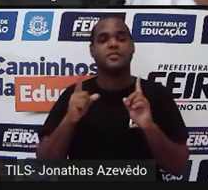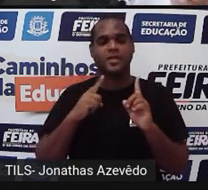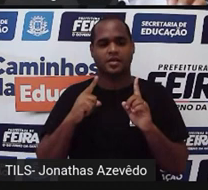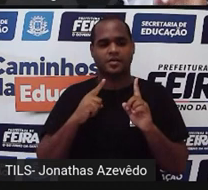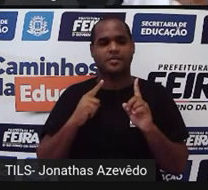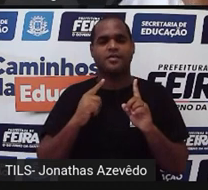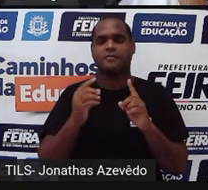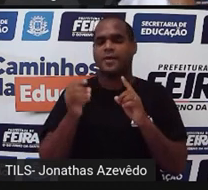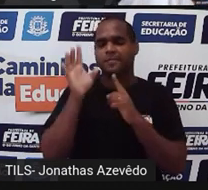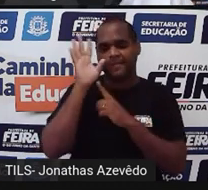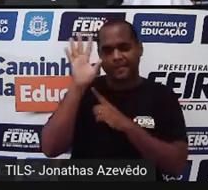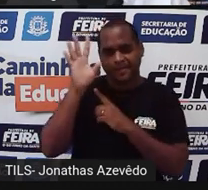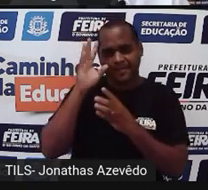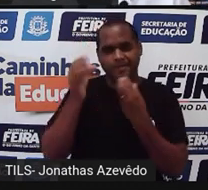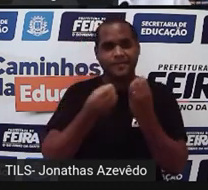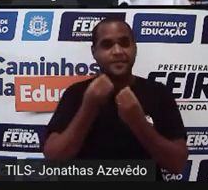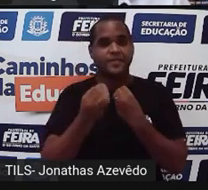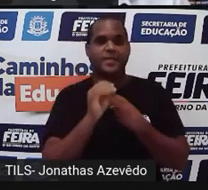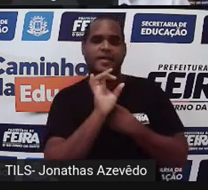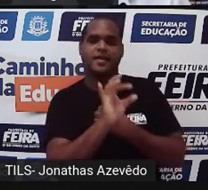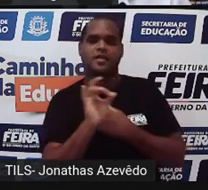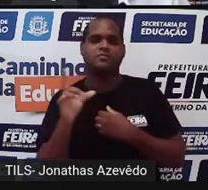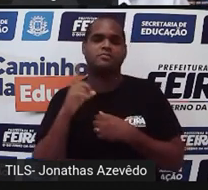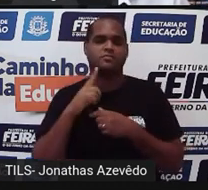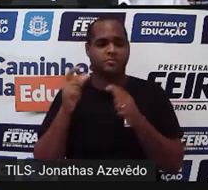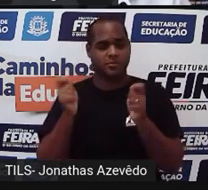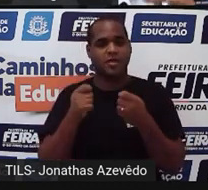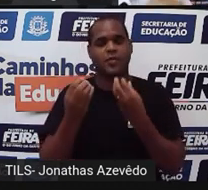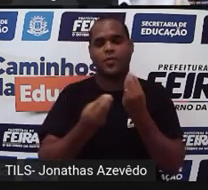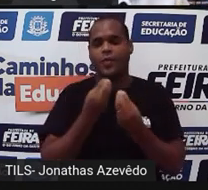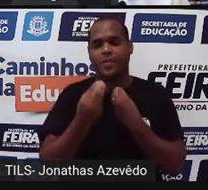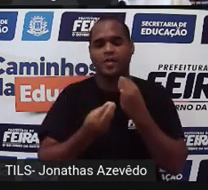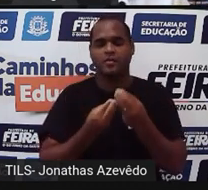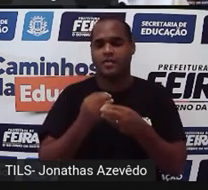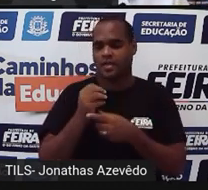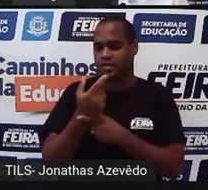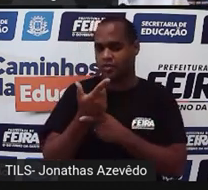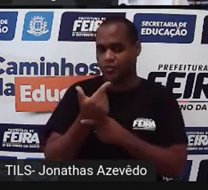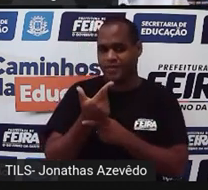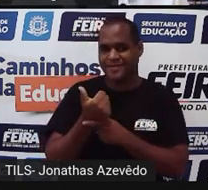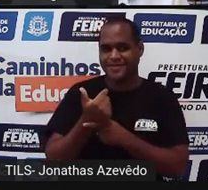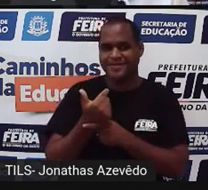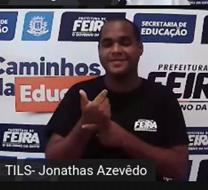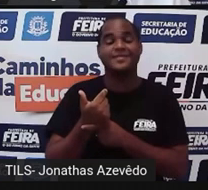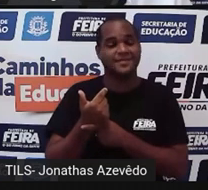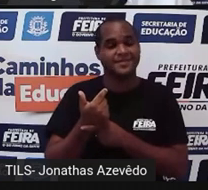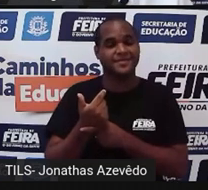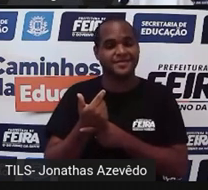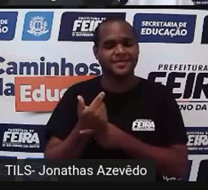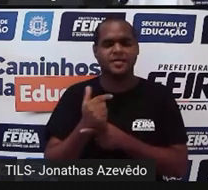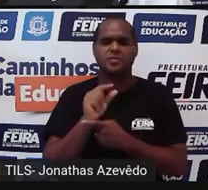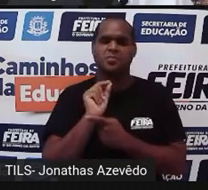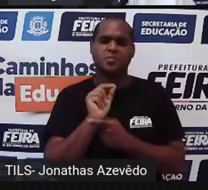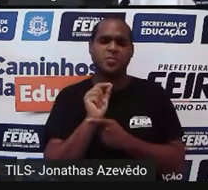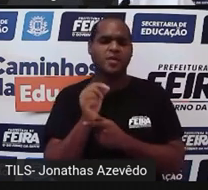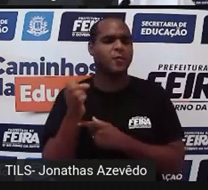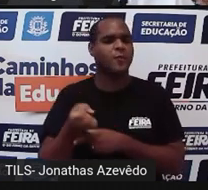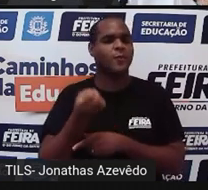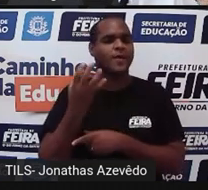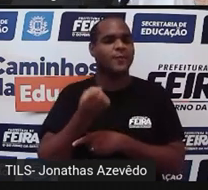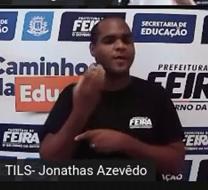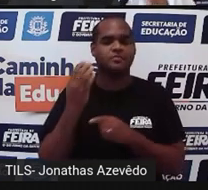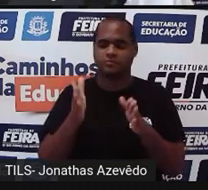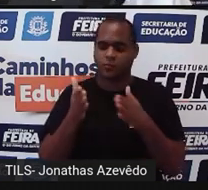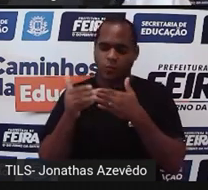forma, ó. Cada cubo ele é feito com 12 canudos. Eu não sei qual é a quantidade de